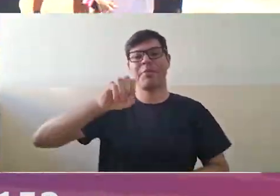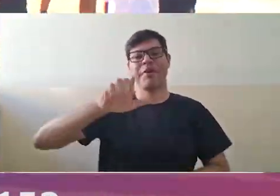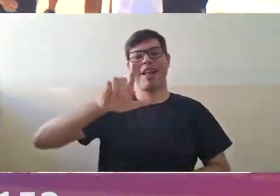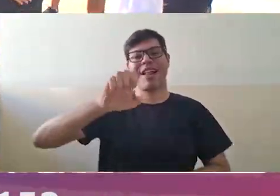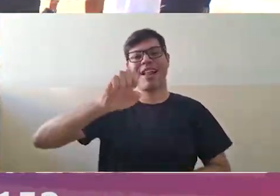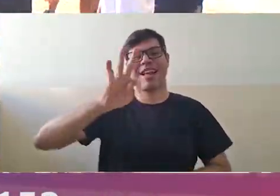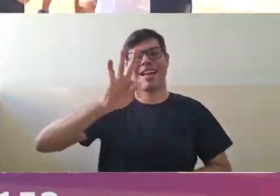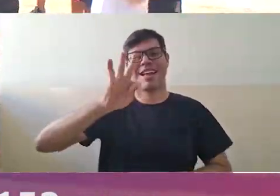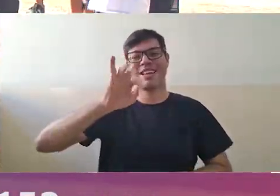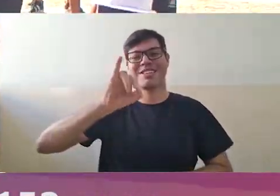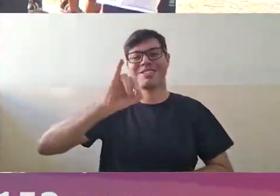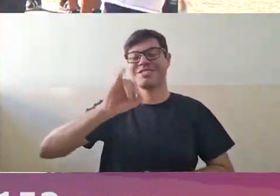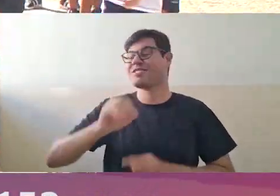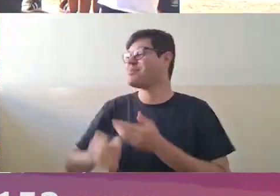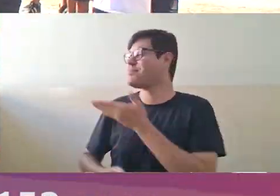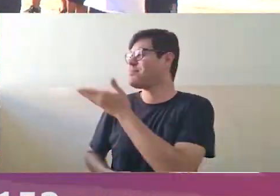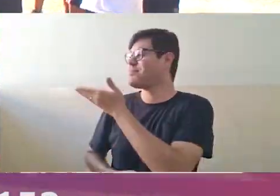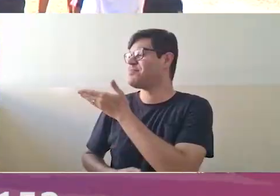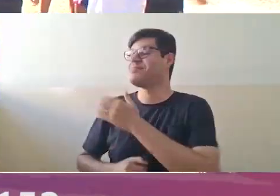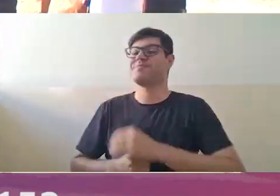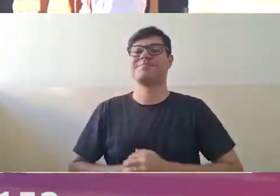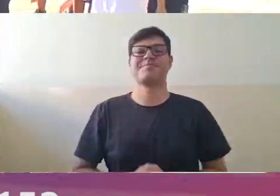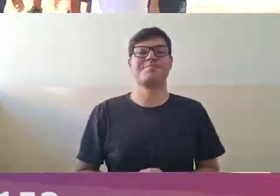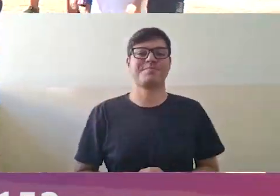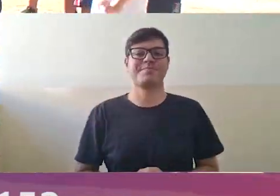e da EMEF João Poletti.